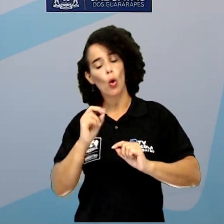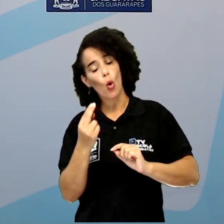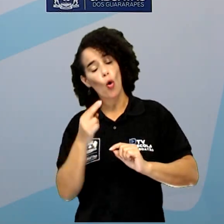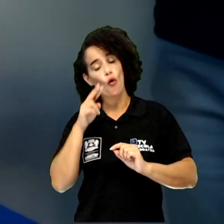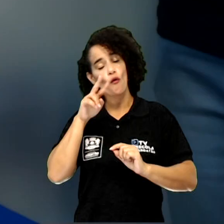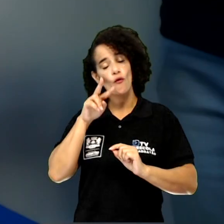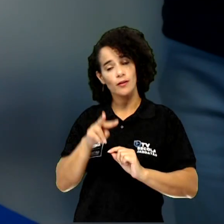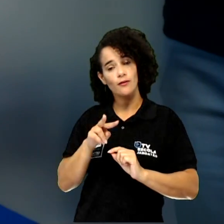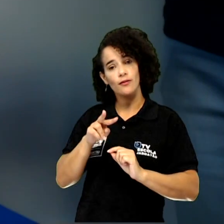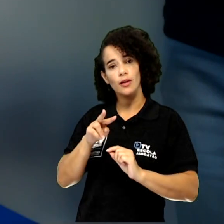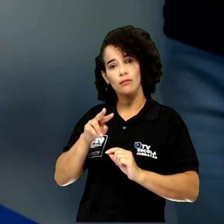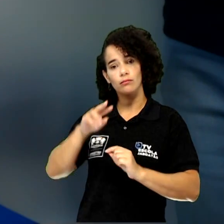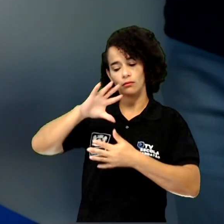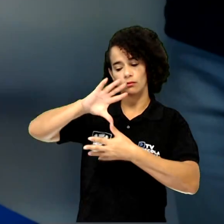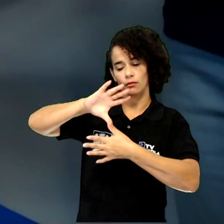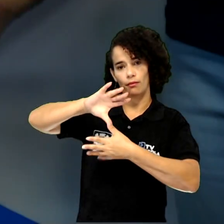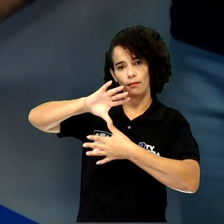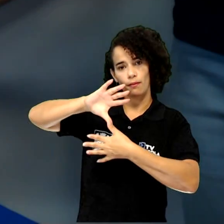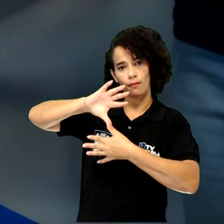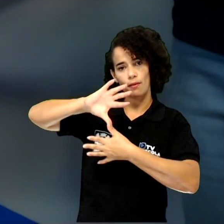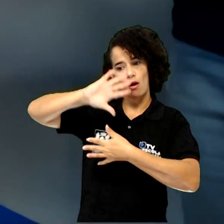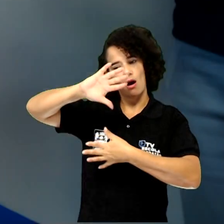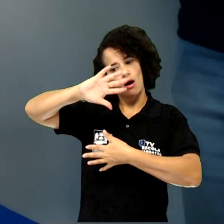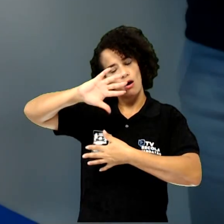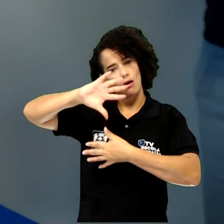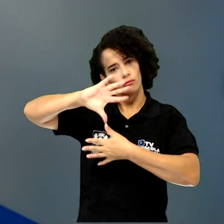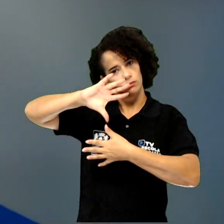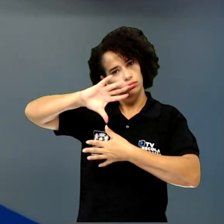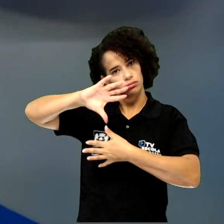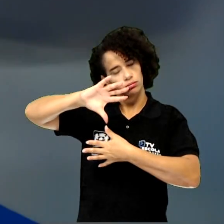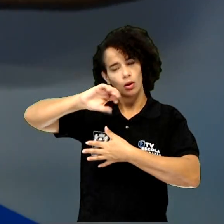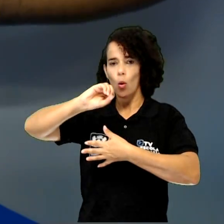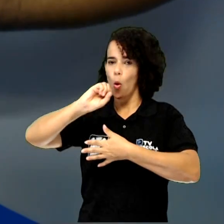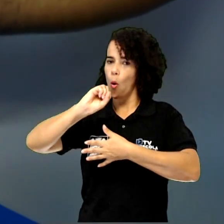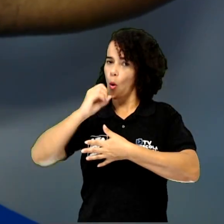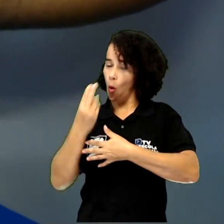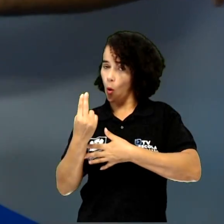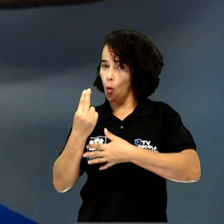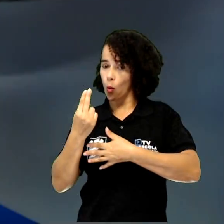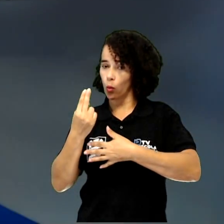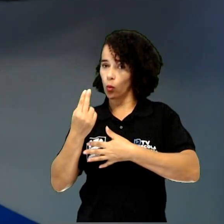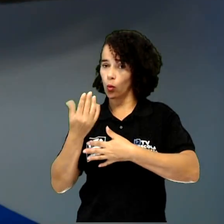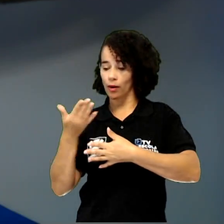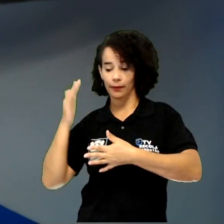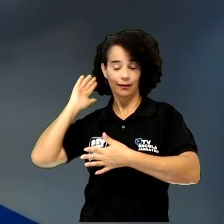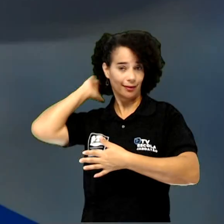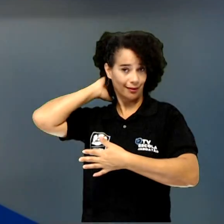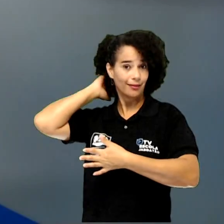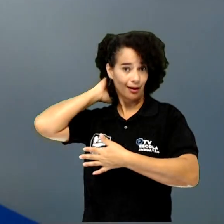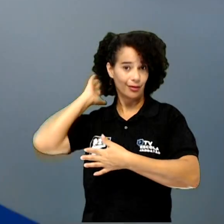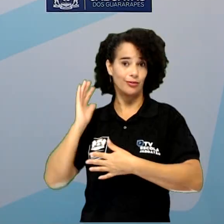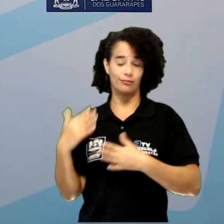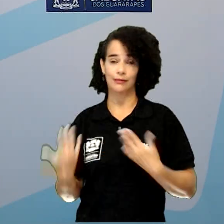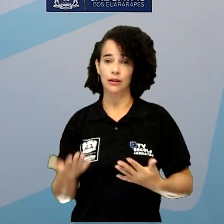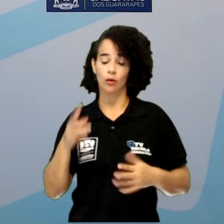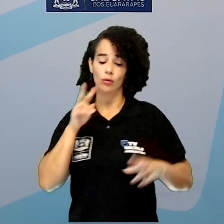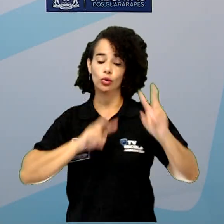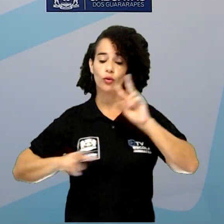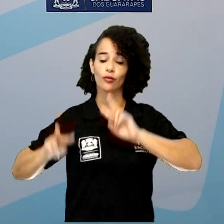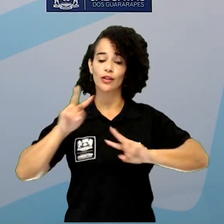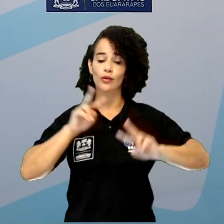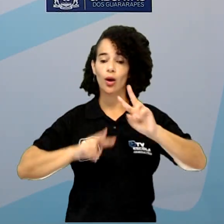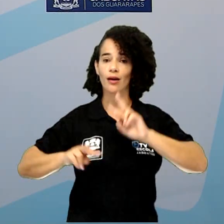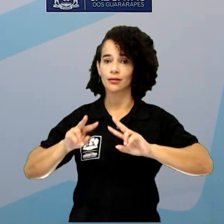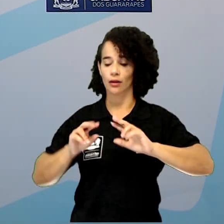esse continente, ou você vê o continente que está aqui atrás da minha mão. Quando eu estou visualizando